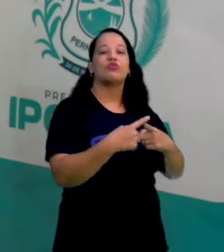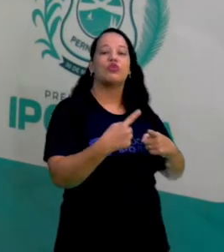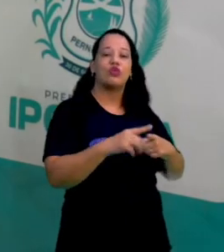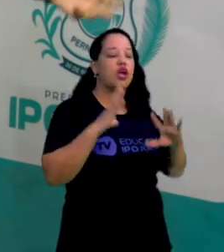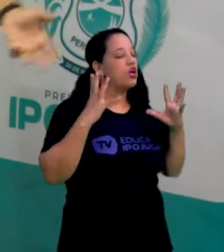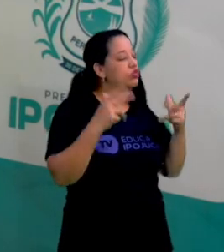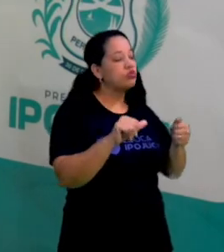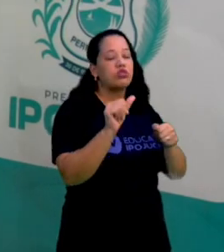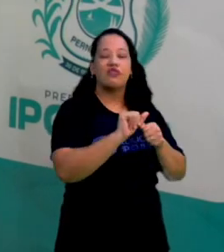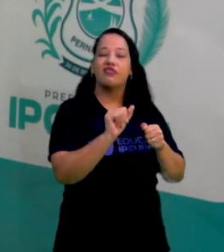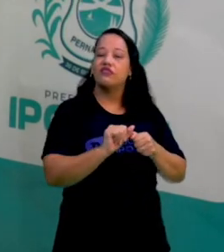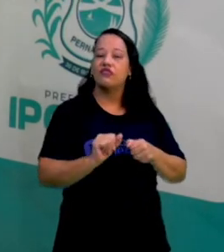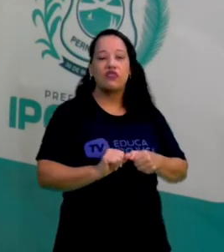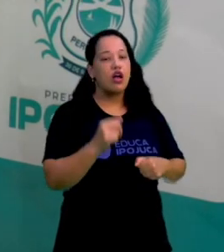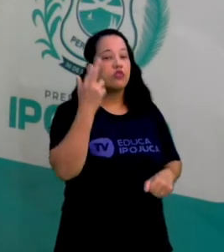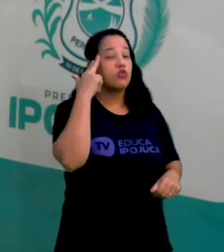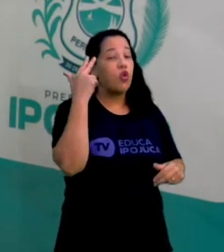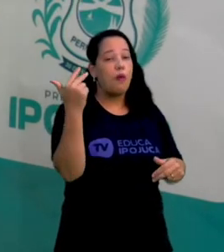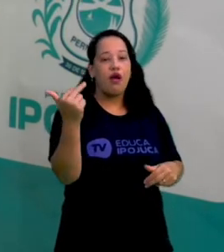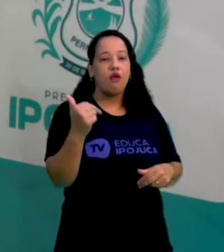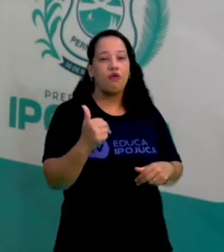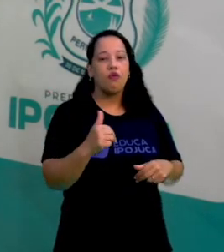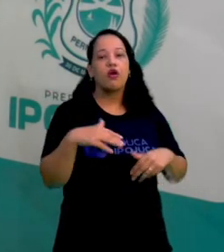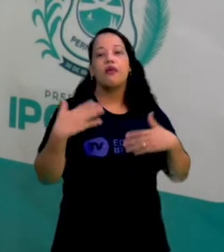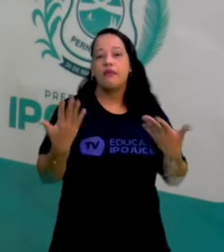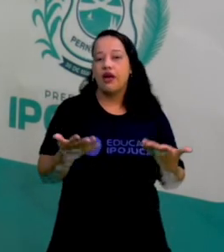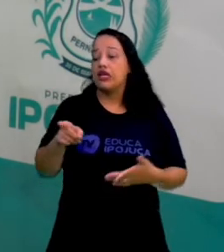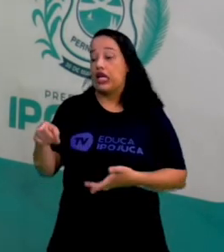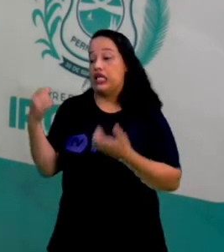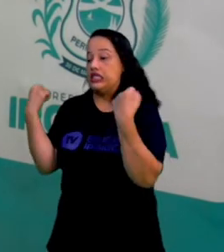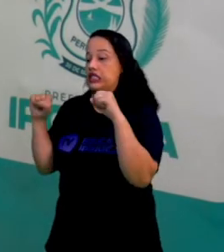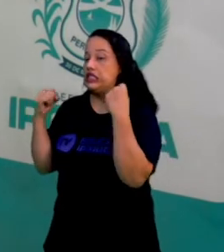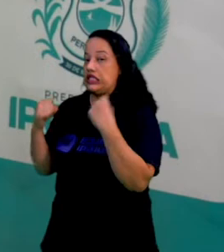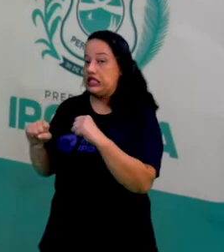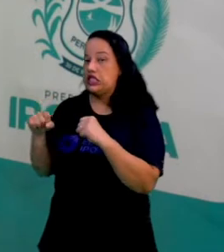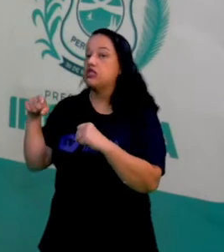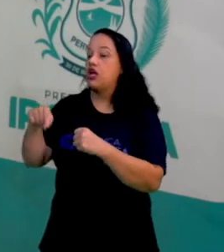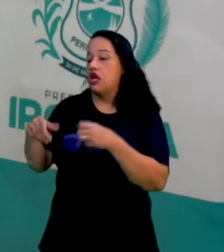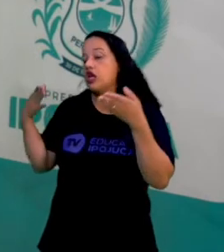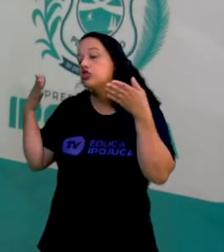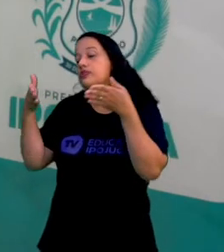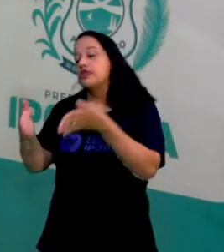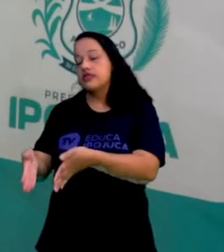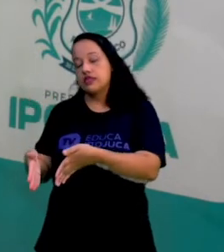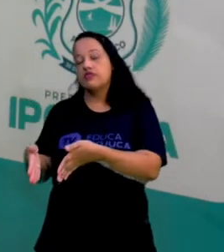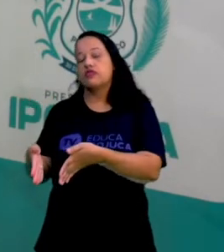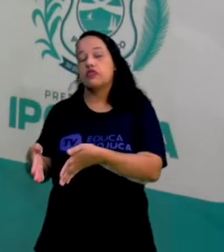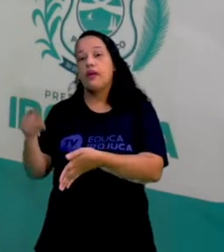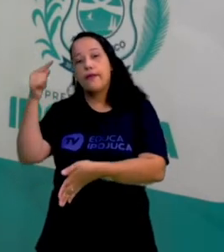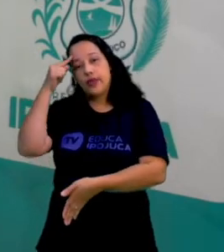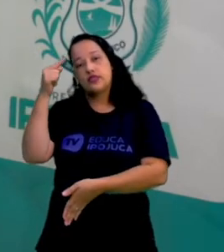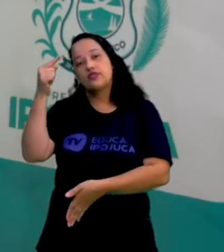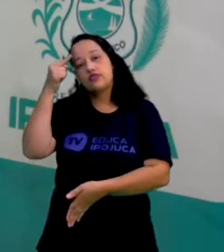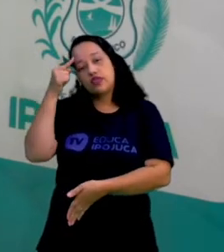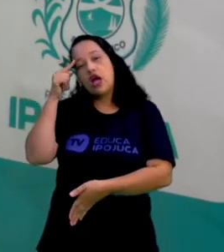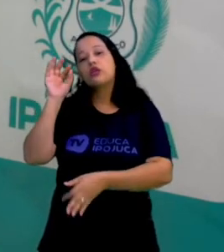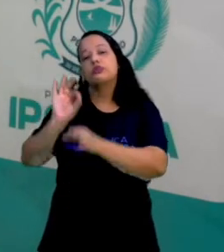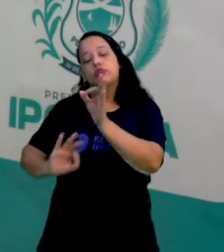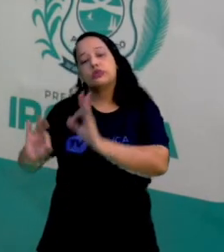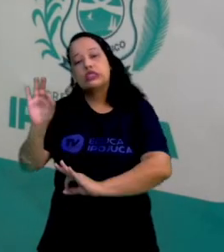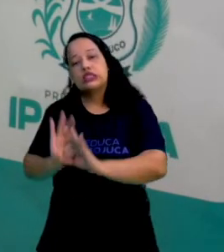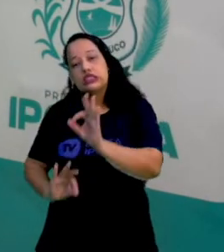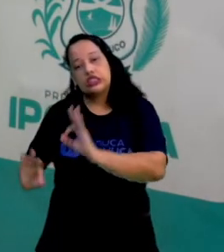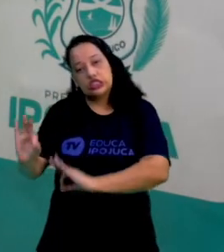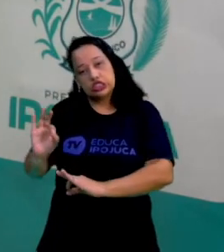tudo que a gente faz normalmente. Já o exercício é aquela atividade específica que foi pensada, planejada